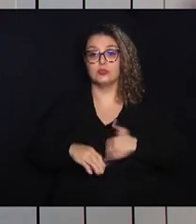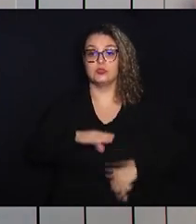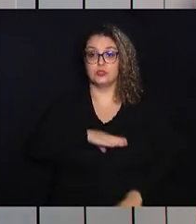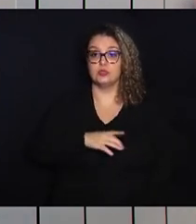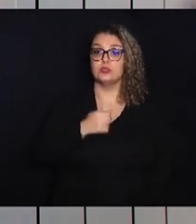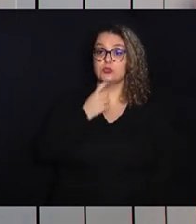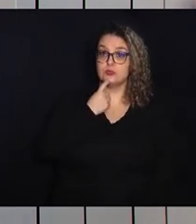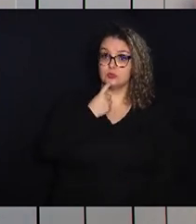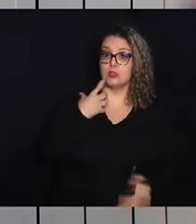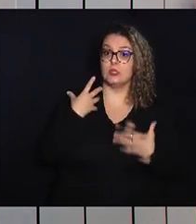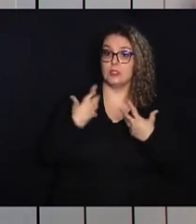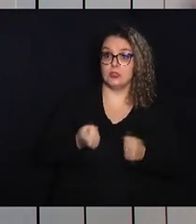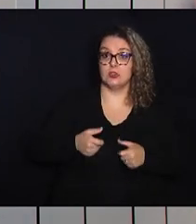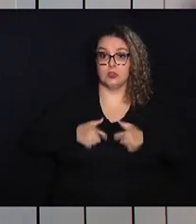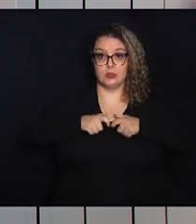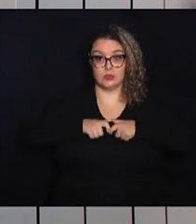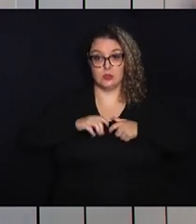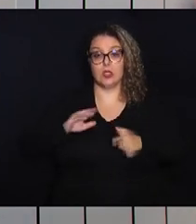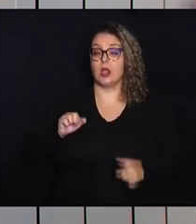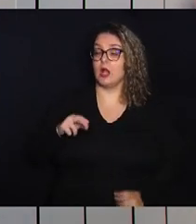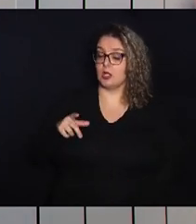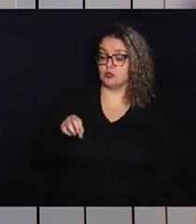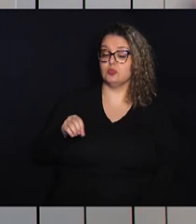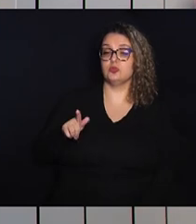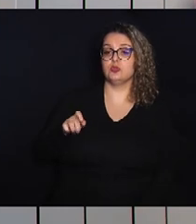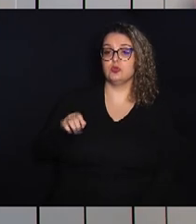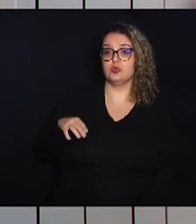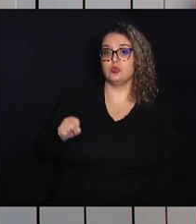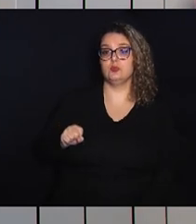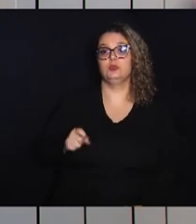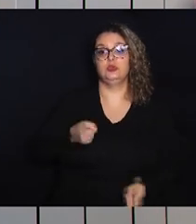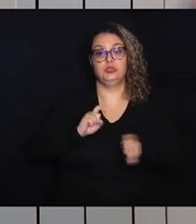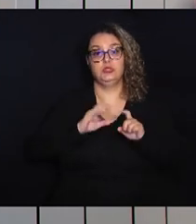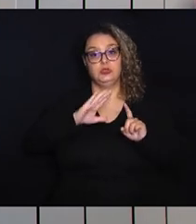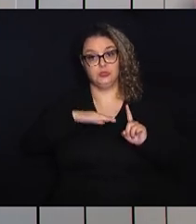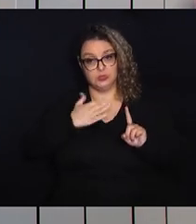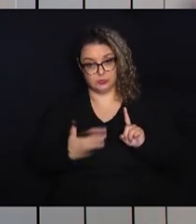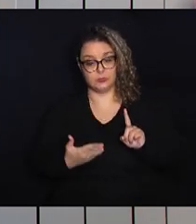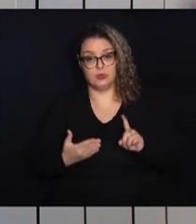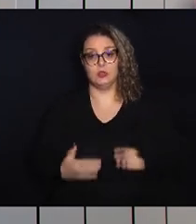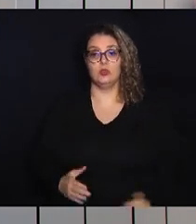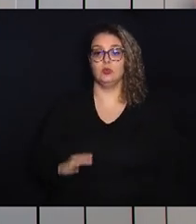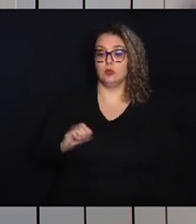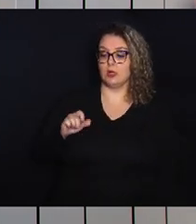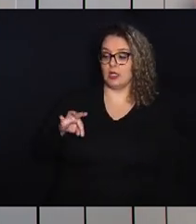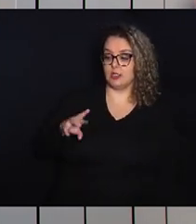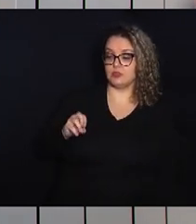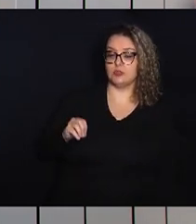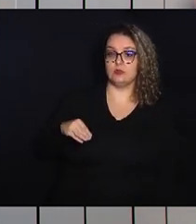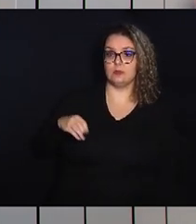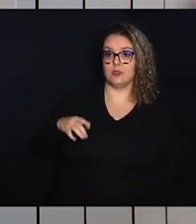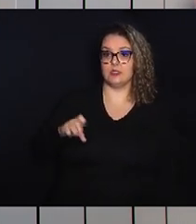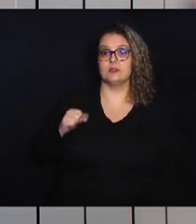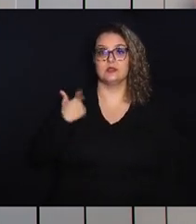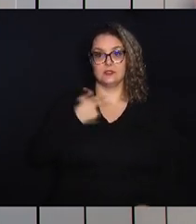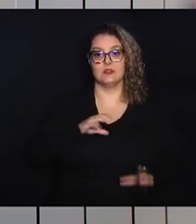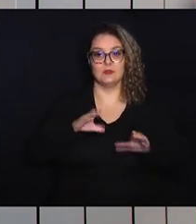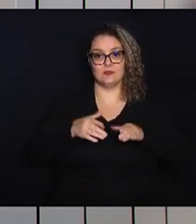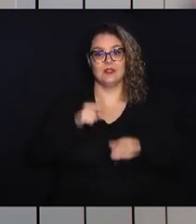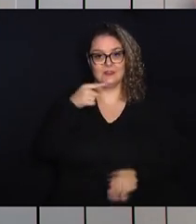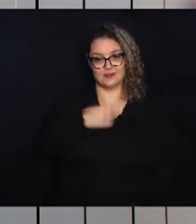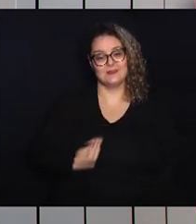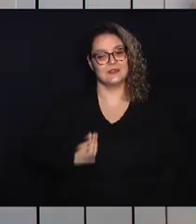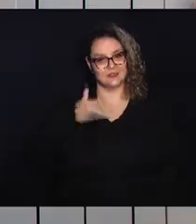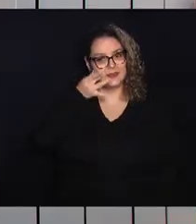Campinas recebeu a medalha Carlos Gomes em solenidade no Teatro Castro Mendes. E a nossa equipe estava lá